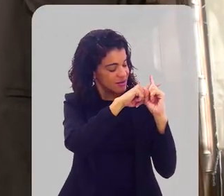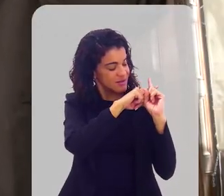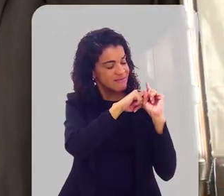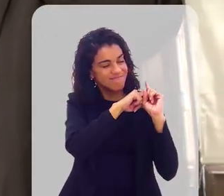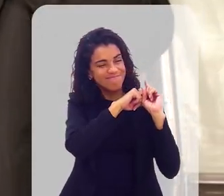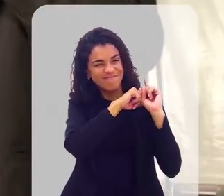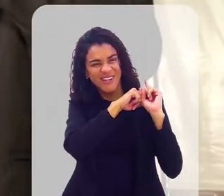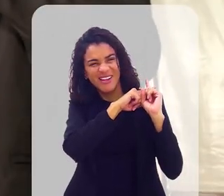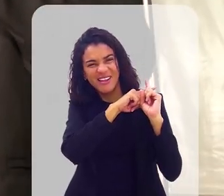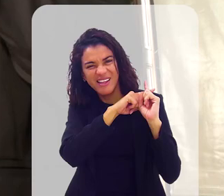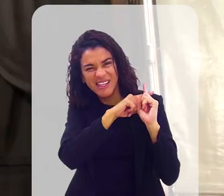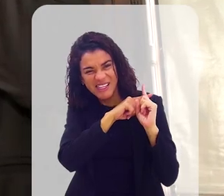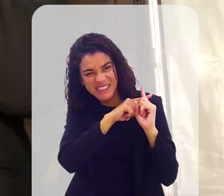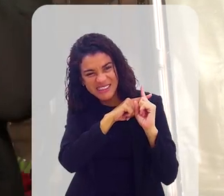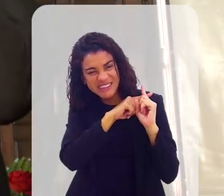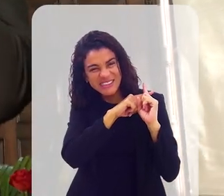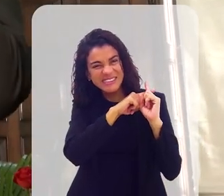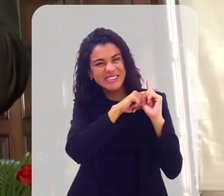ti.